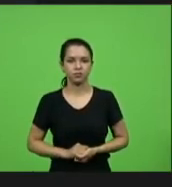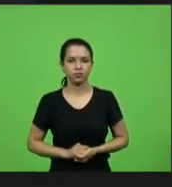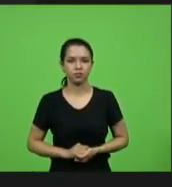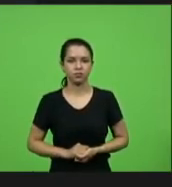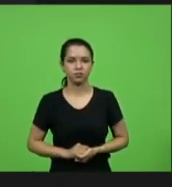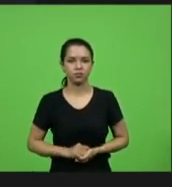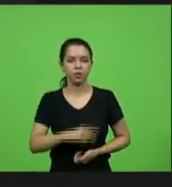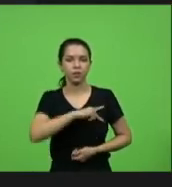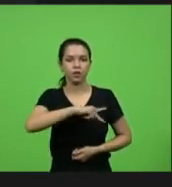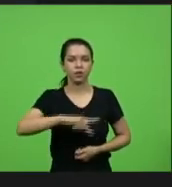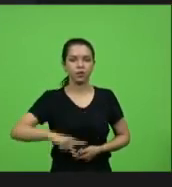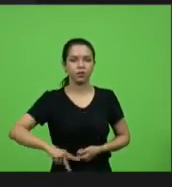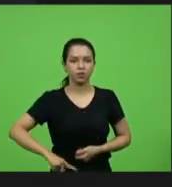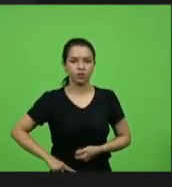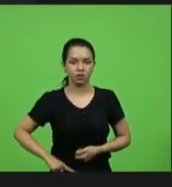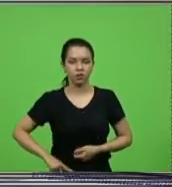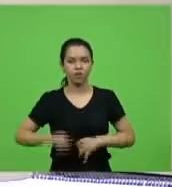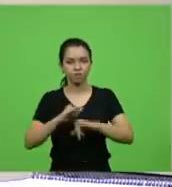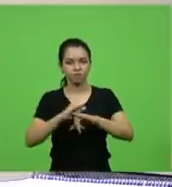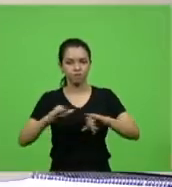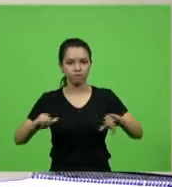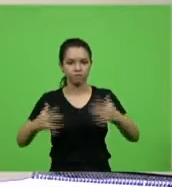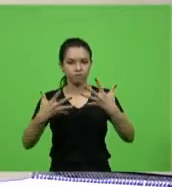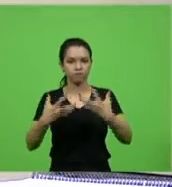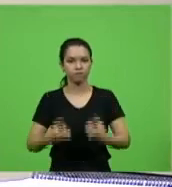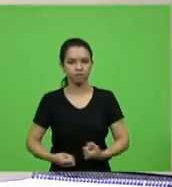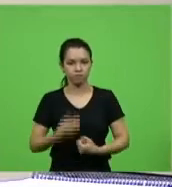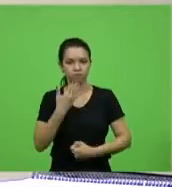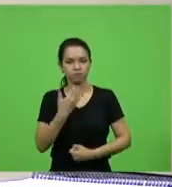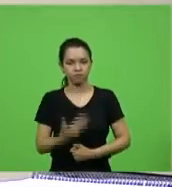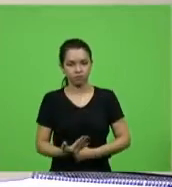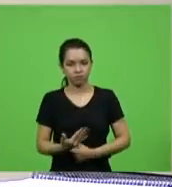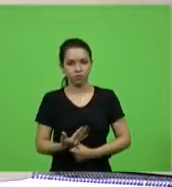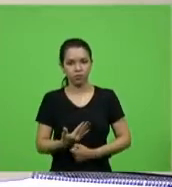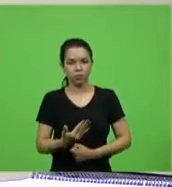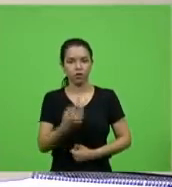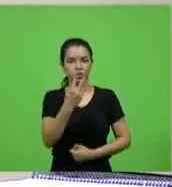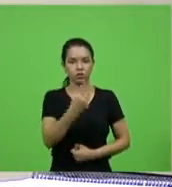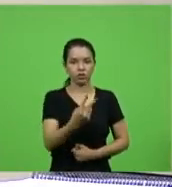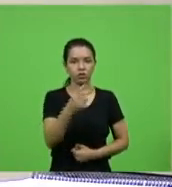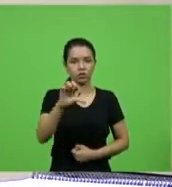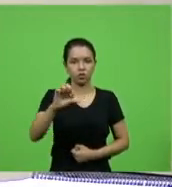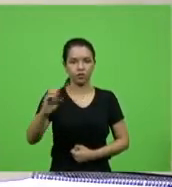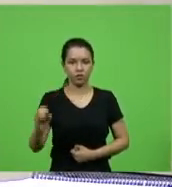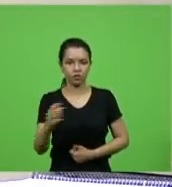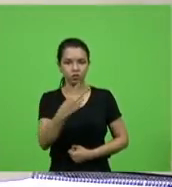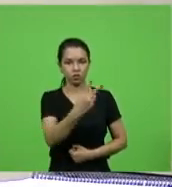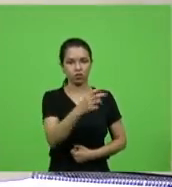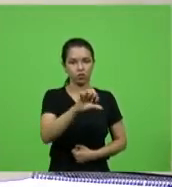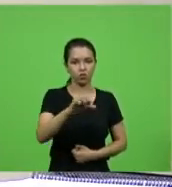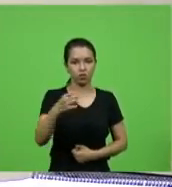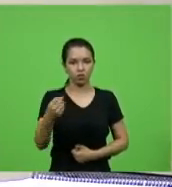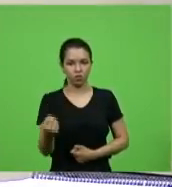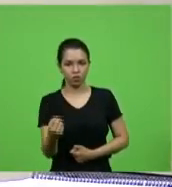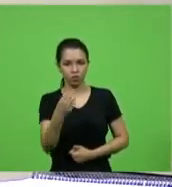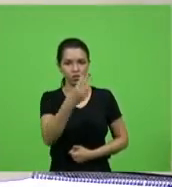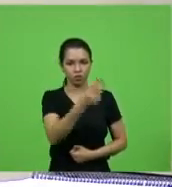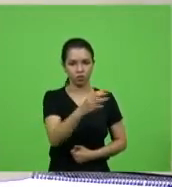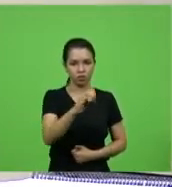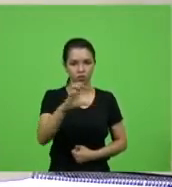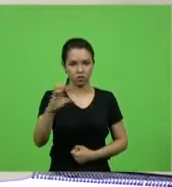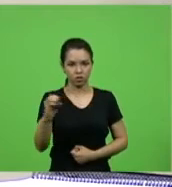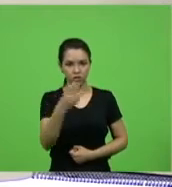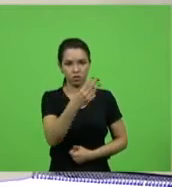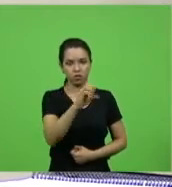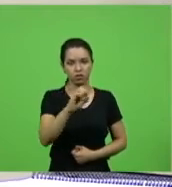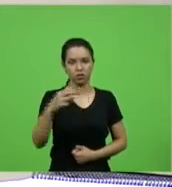Esta presidência comunica que difere os seguintes requerimentos, requerimentos 290, 298, 300 e 302.